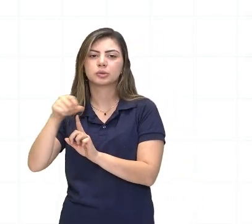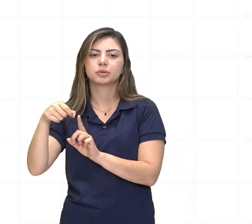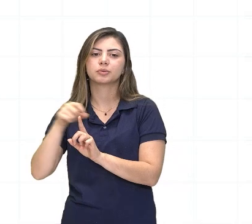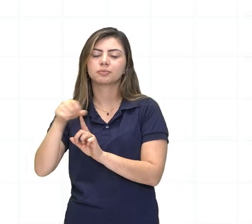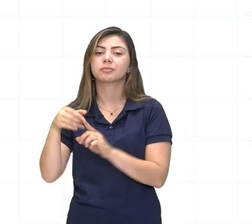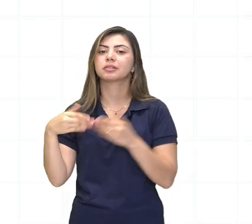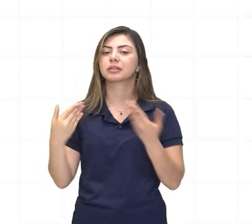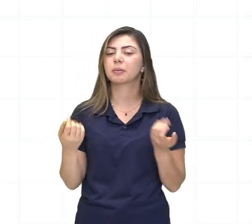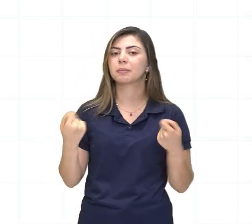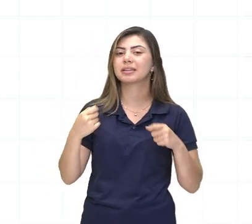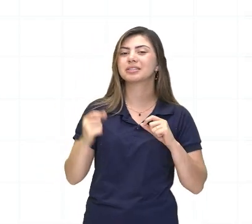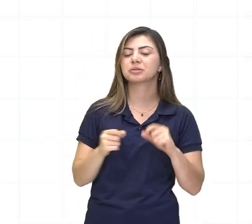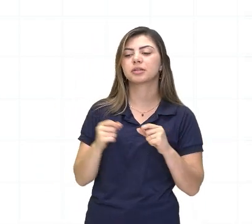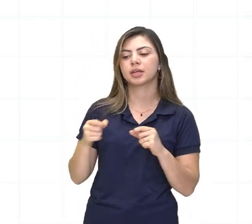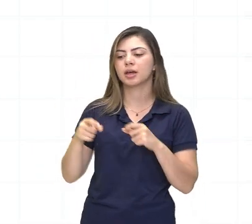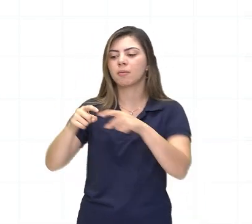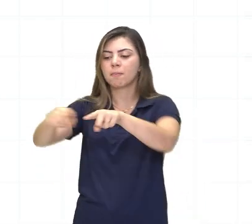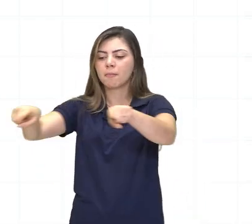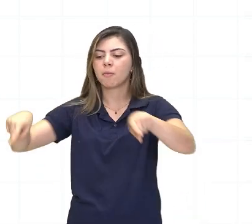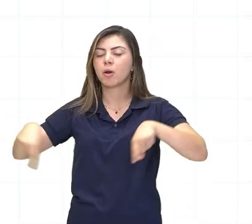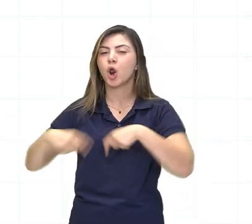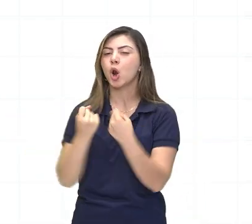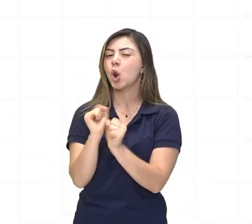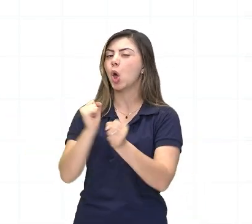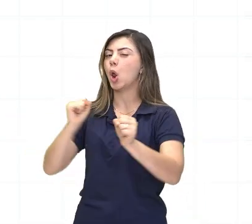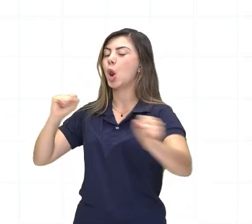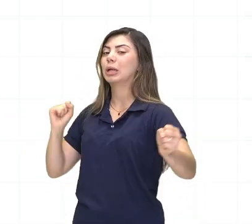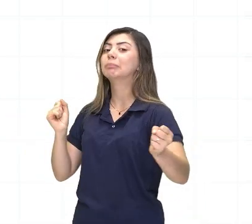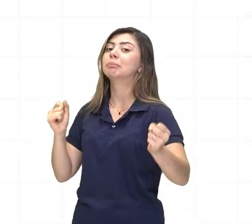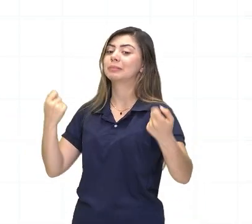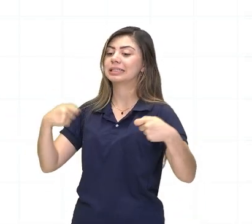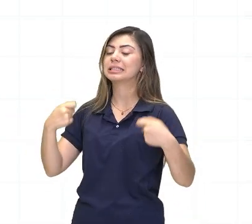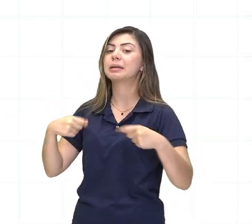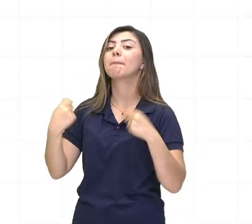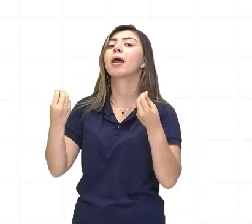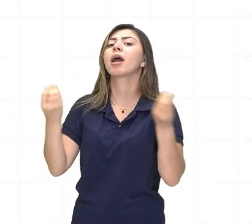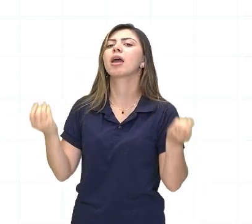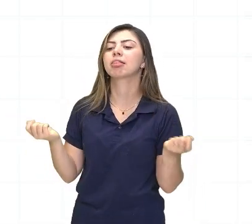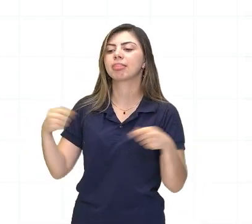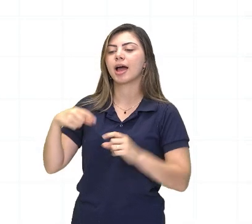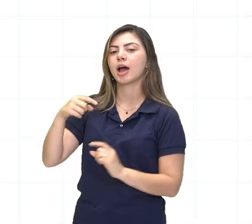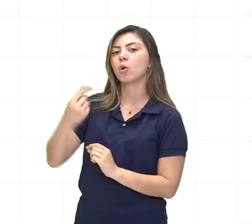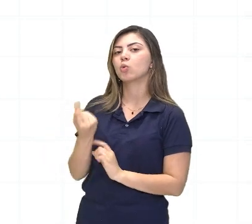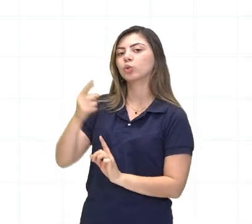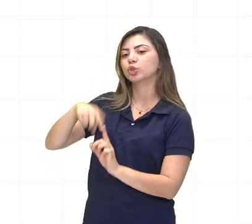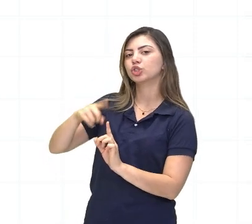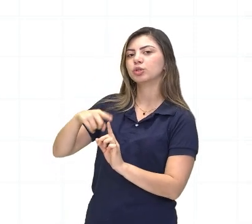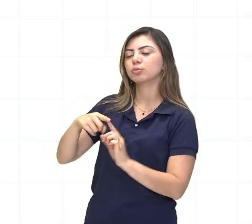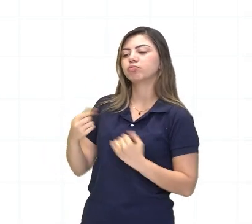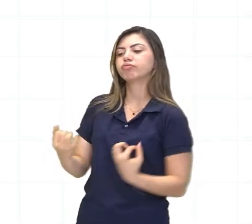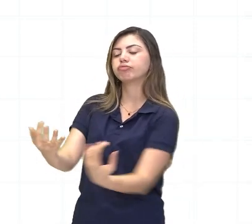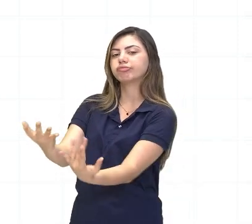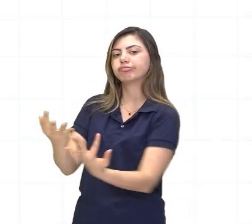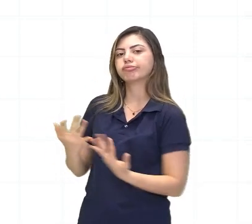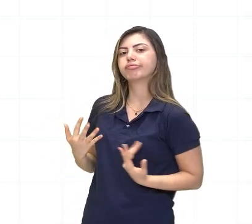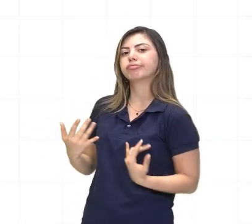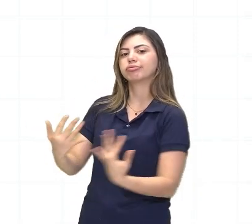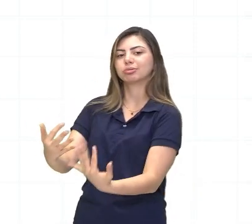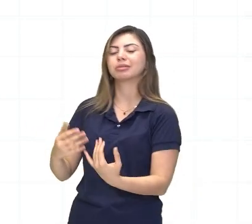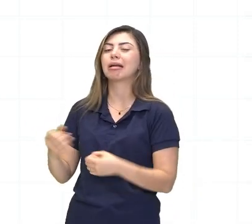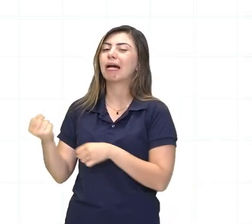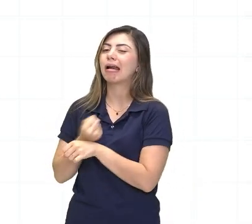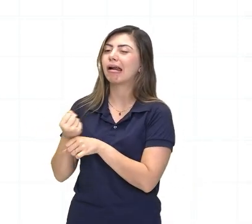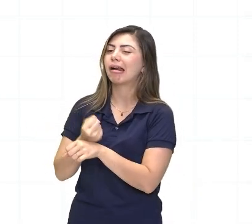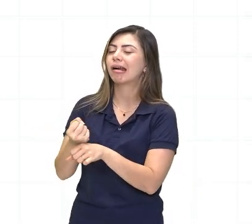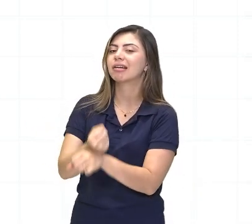muito terreno para que seja plantado determinados produtos. E essas décadas de projetos de produção de monocultivo têm afetado, como ele